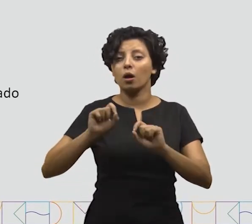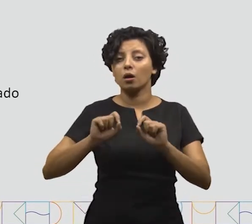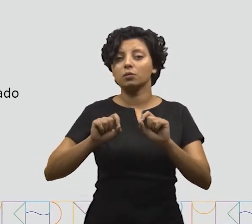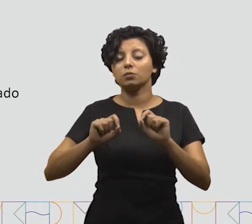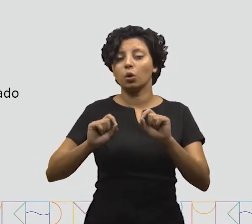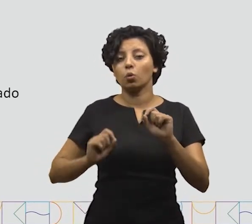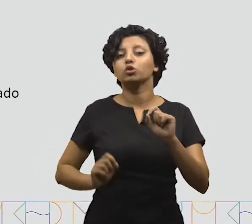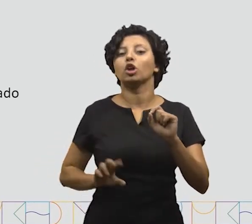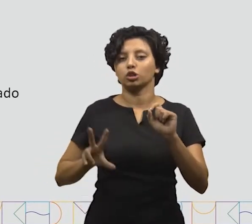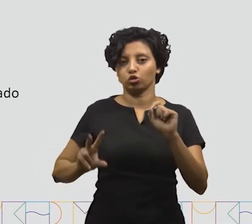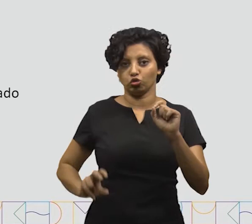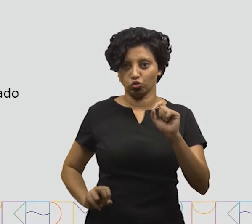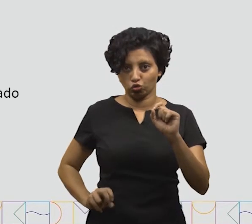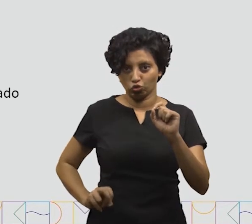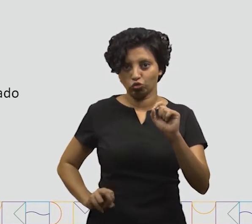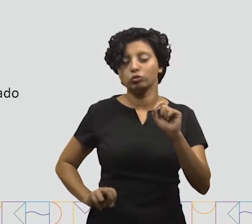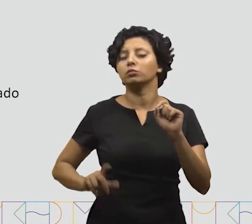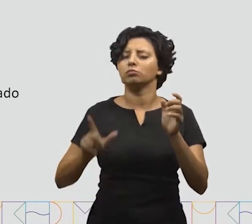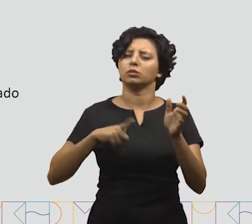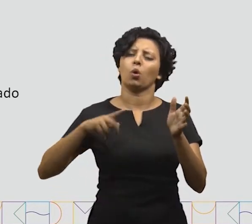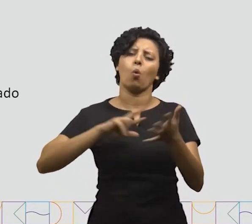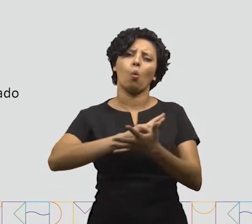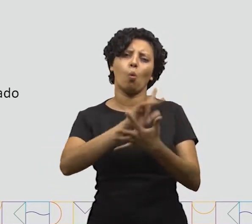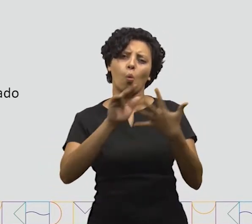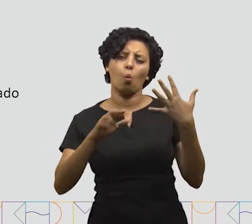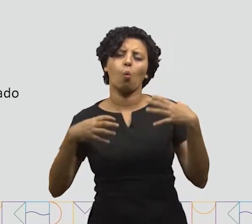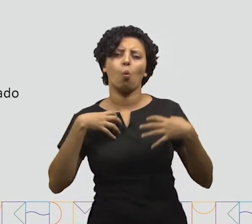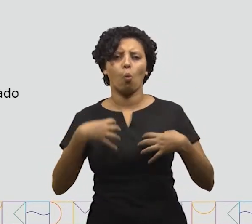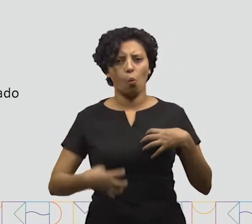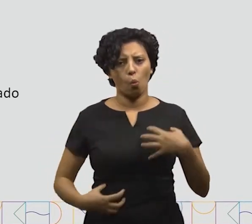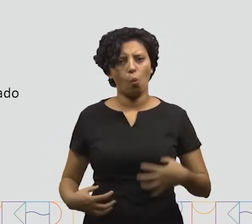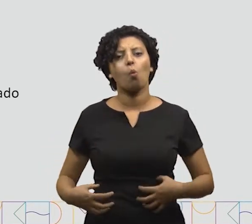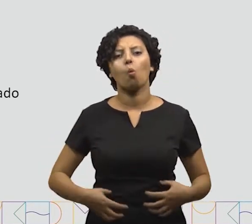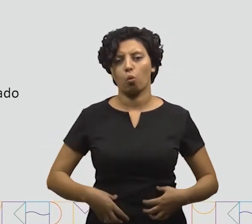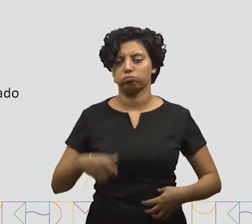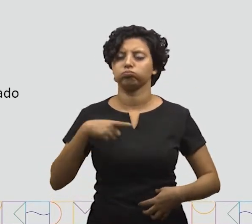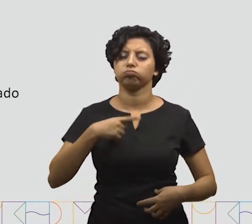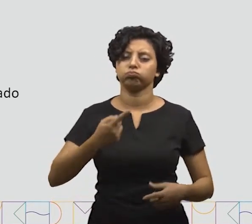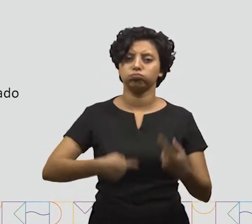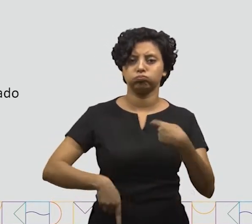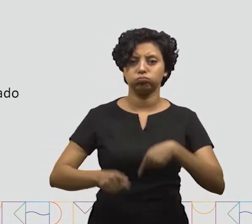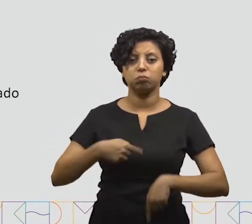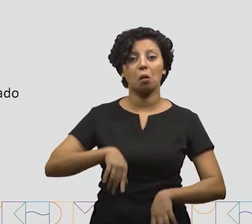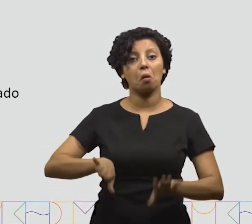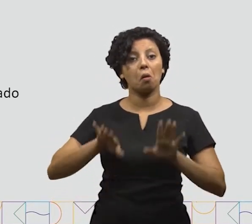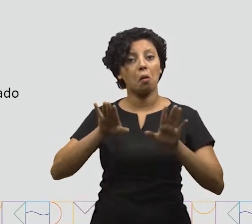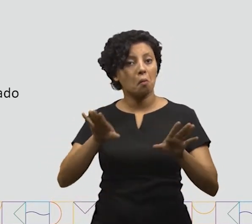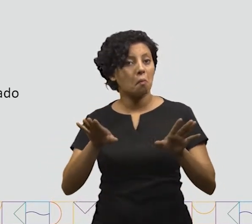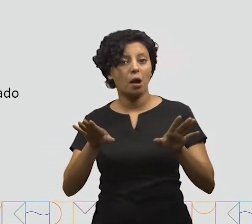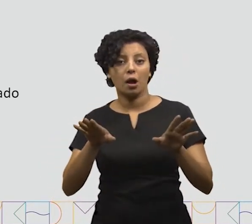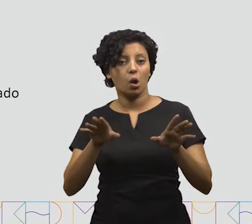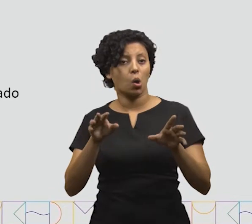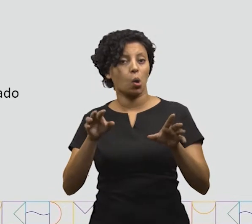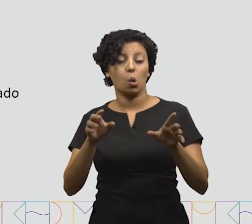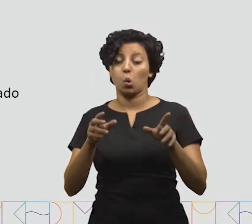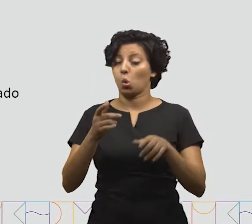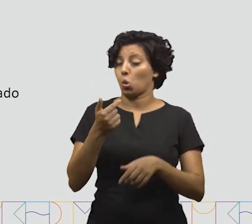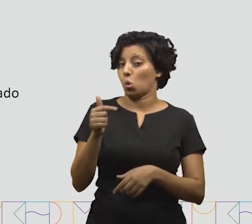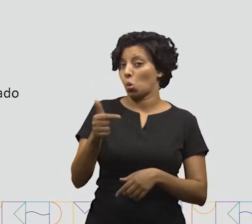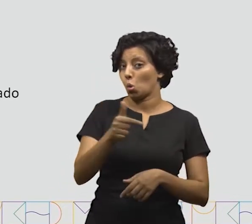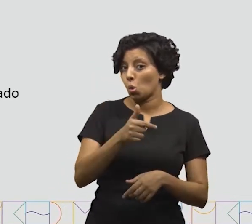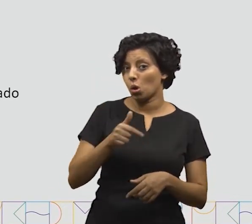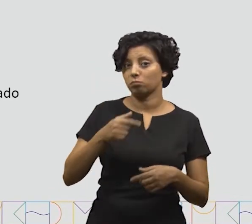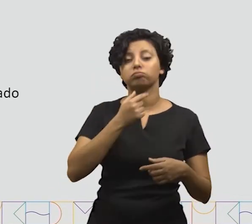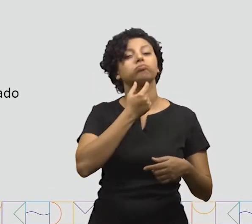ânus. Existem também outros órgãos que fazem parte da digestão. Porém, como eles não fazem parte do